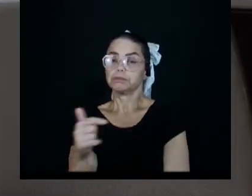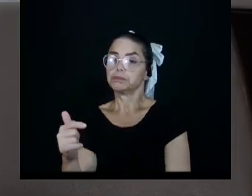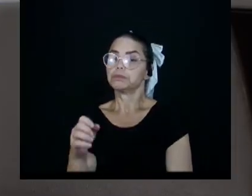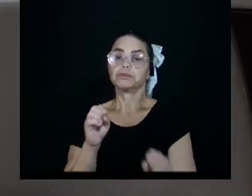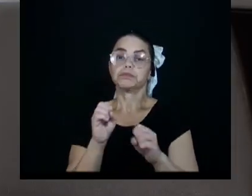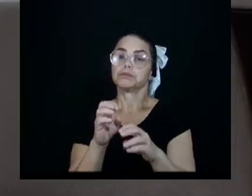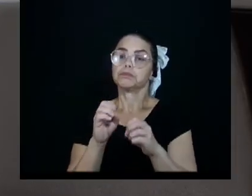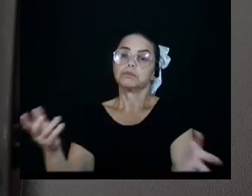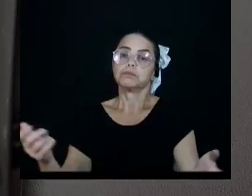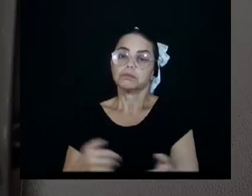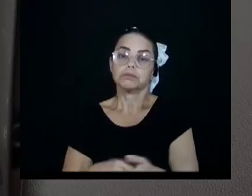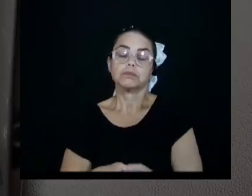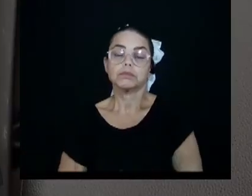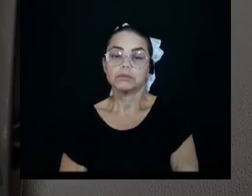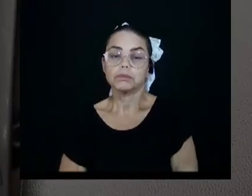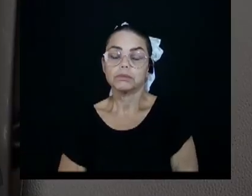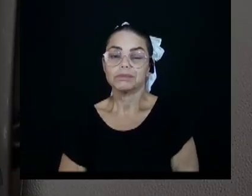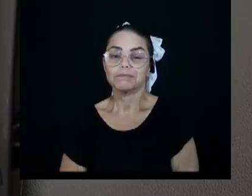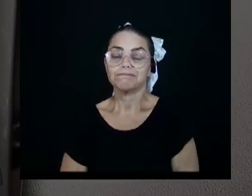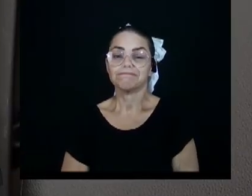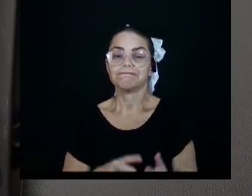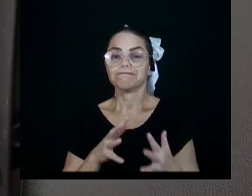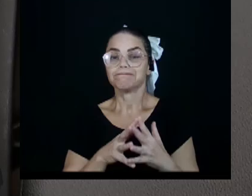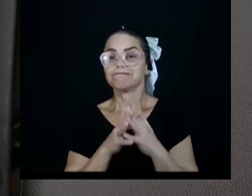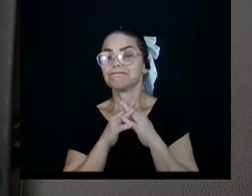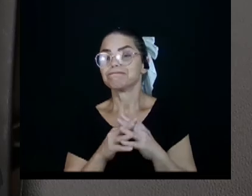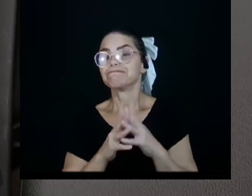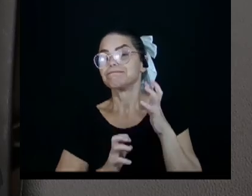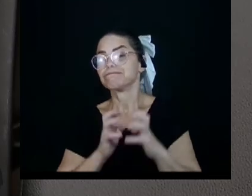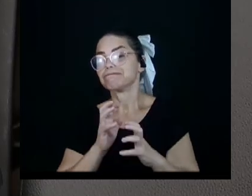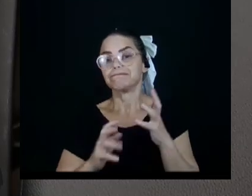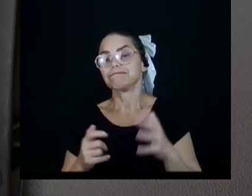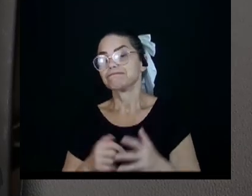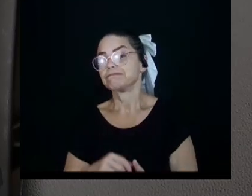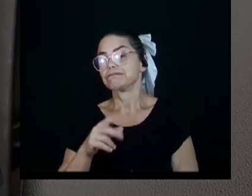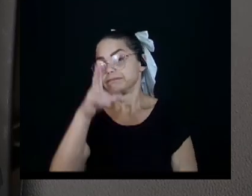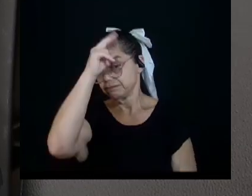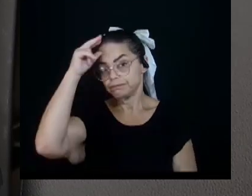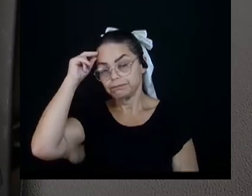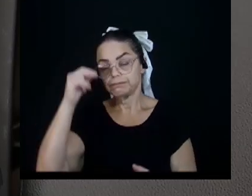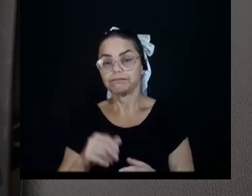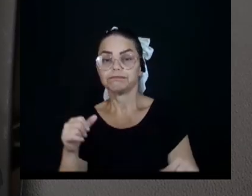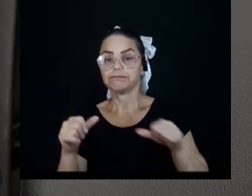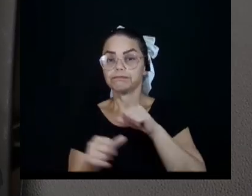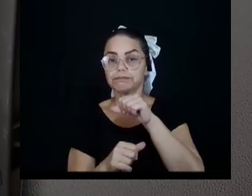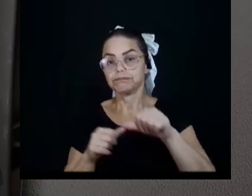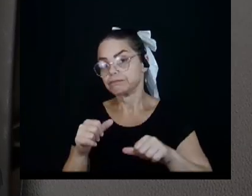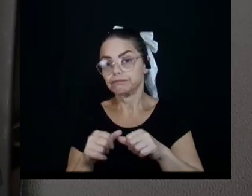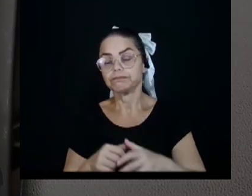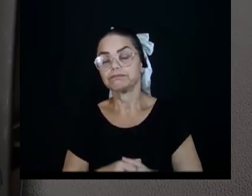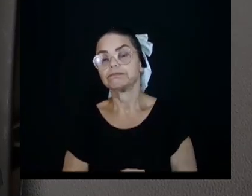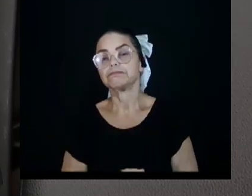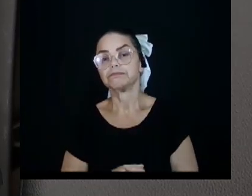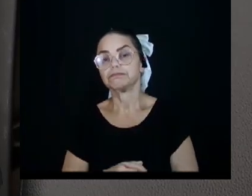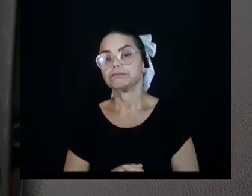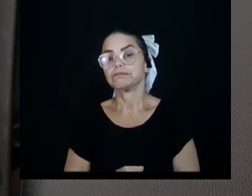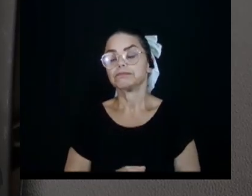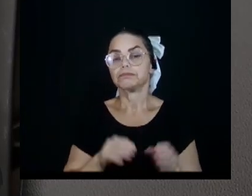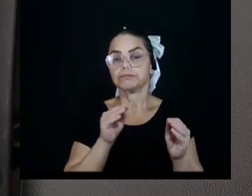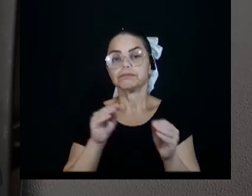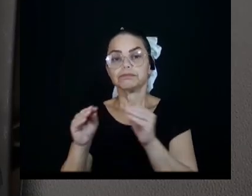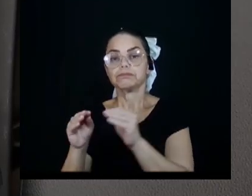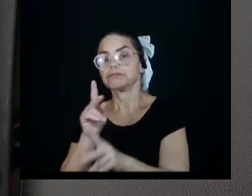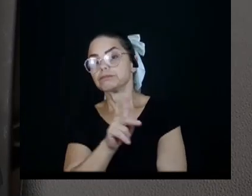Tá um transtorno isso, porque a prefeitura mudou a sua forma de alocar os professores para as